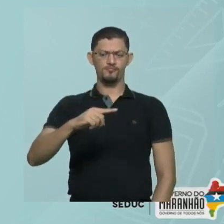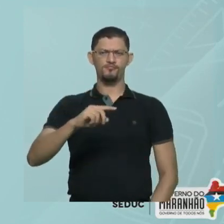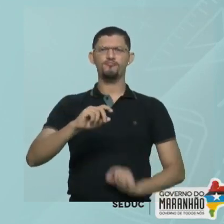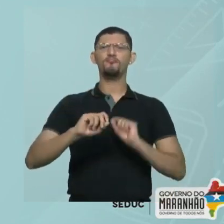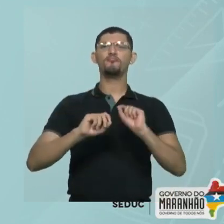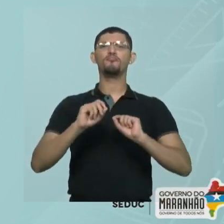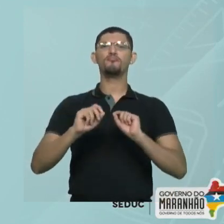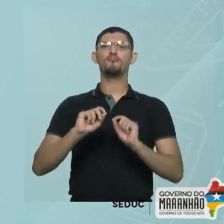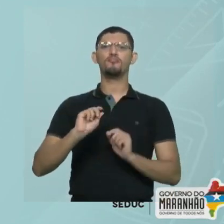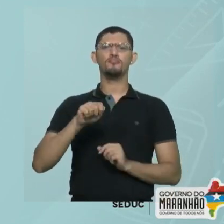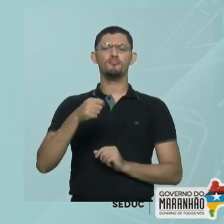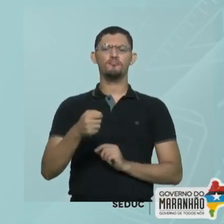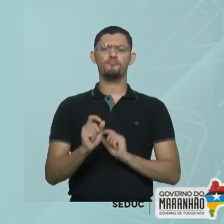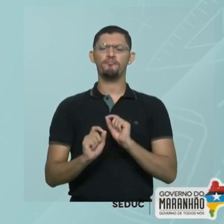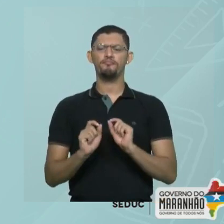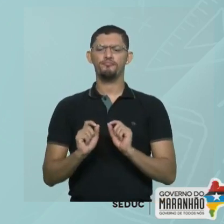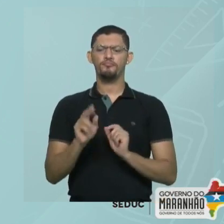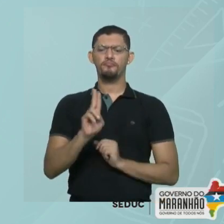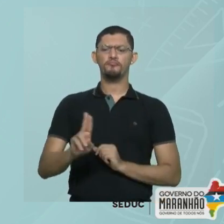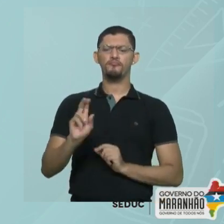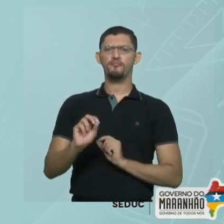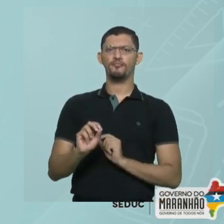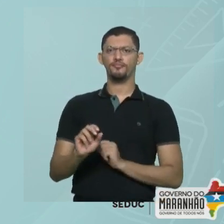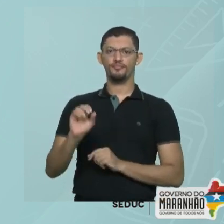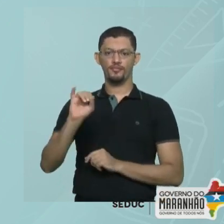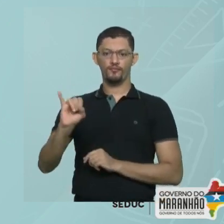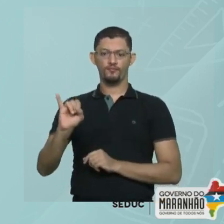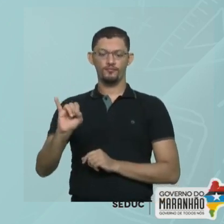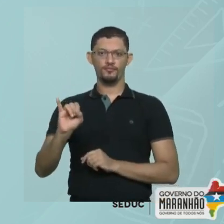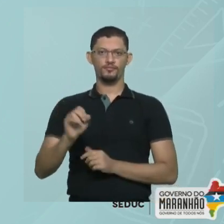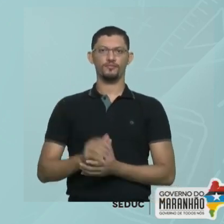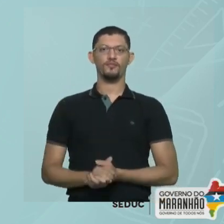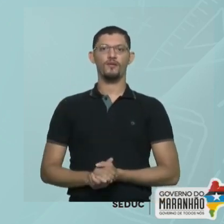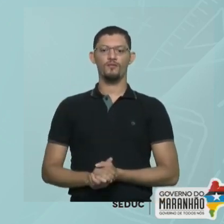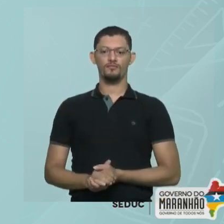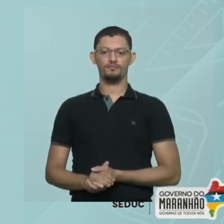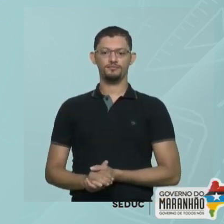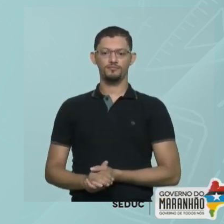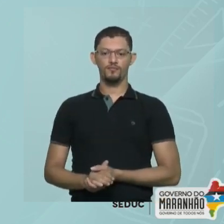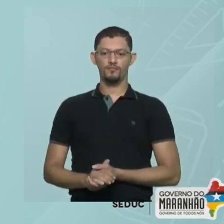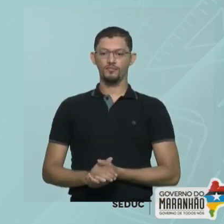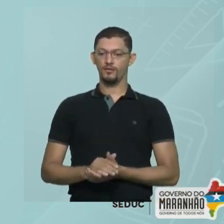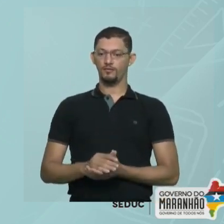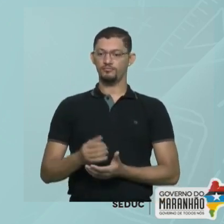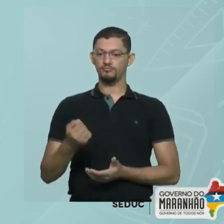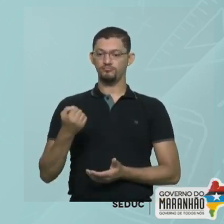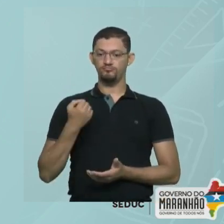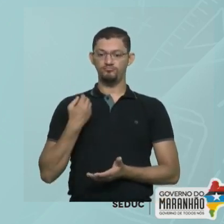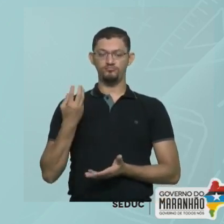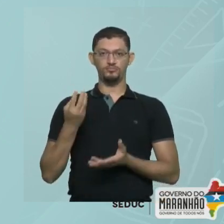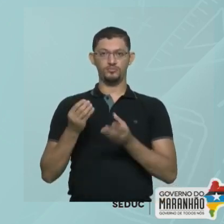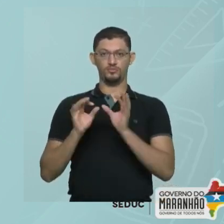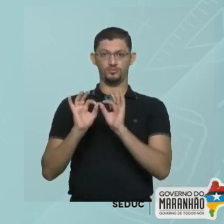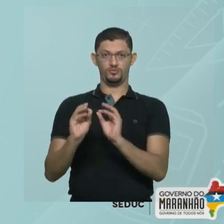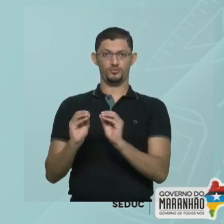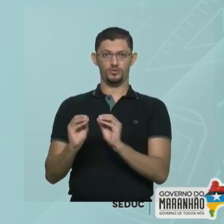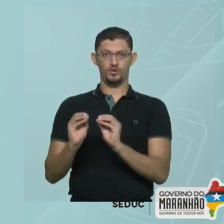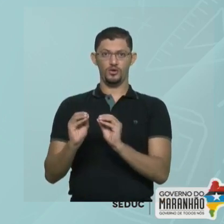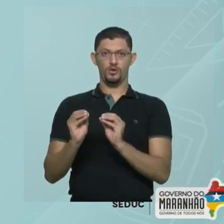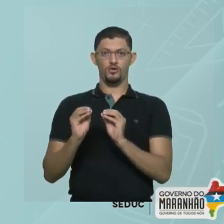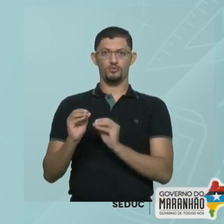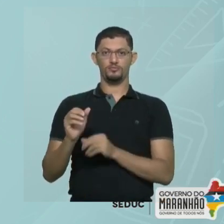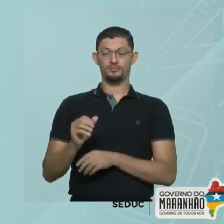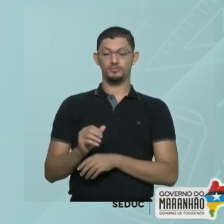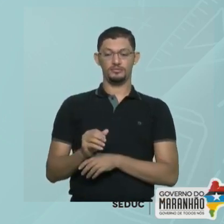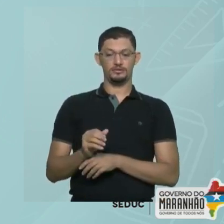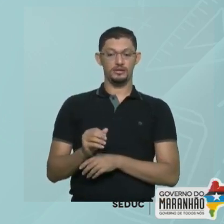sinais? Antes disso, o I é a taxa percentual em número decimal. Então, antes de falar dos sinais,